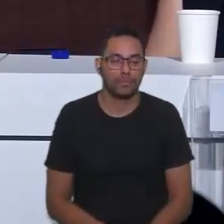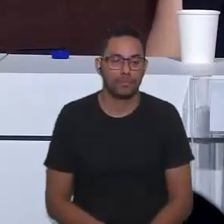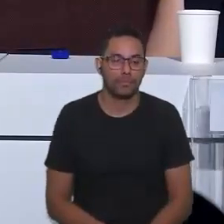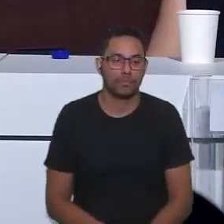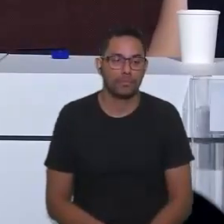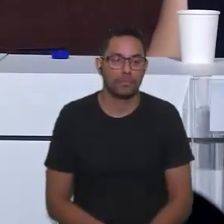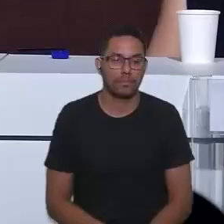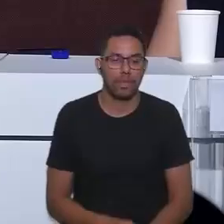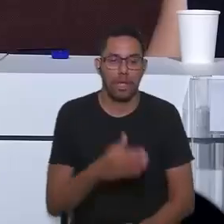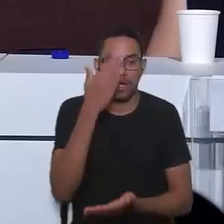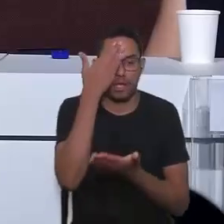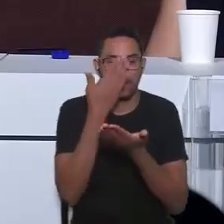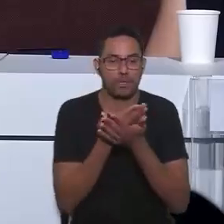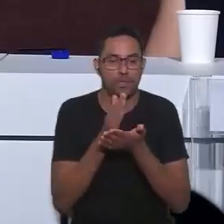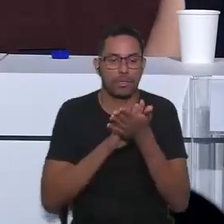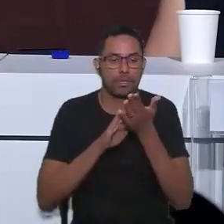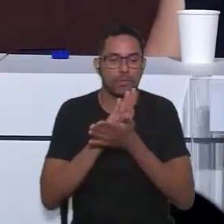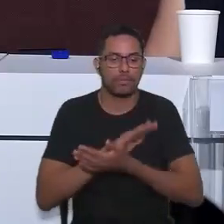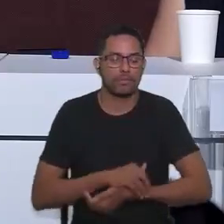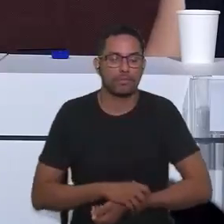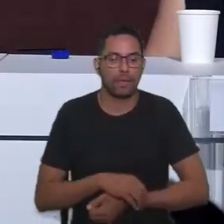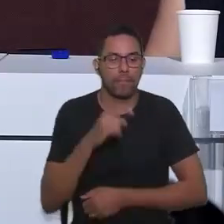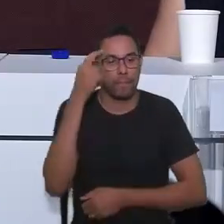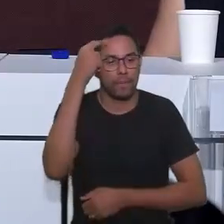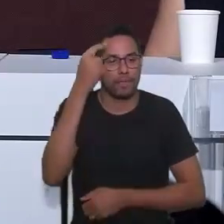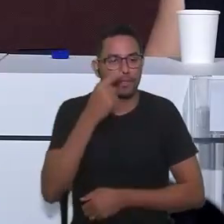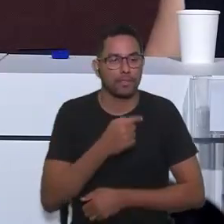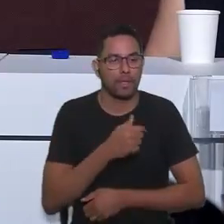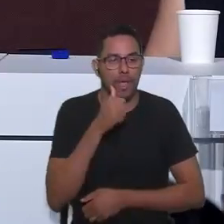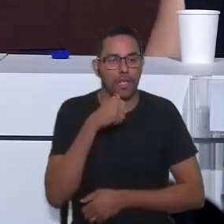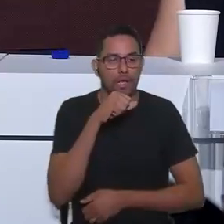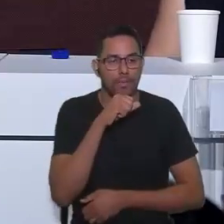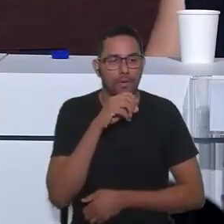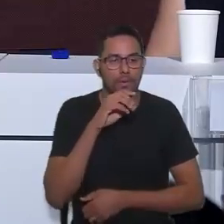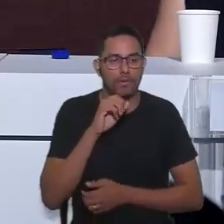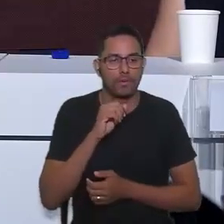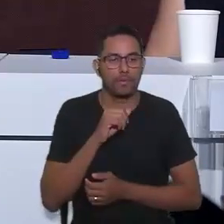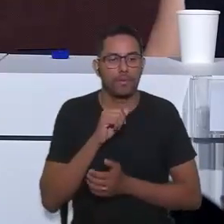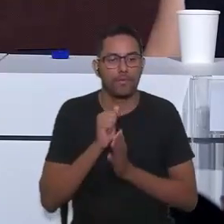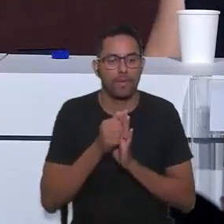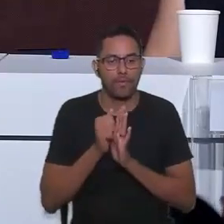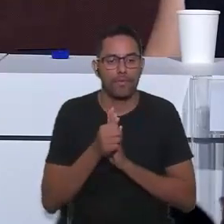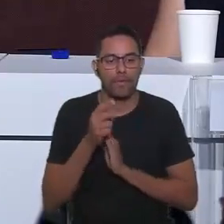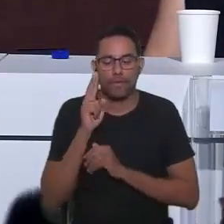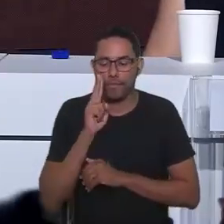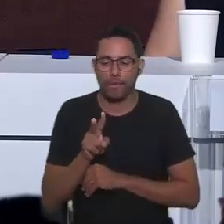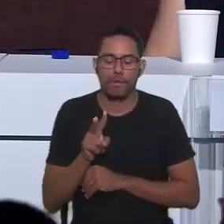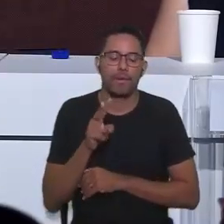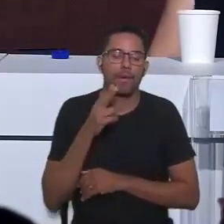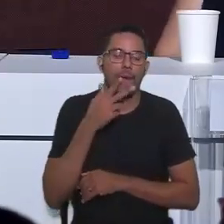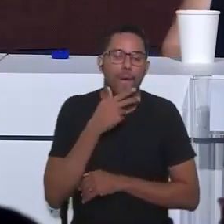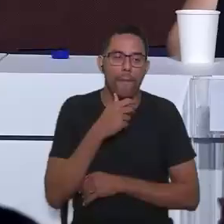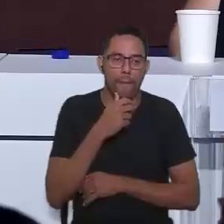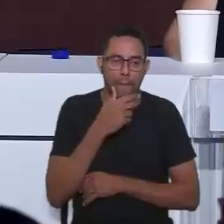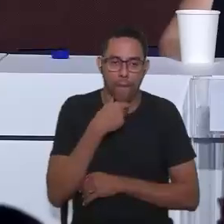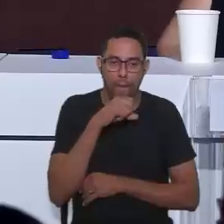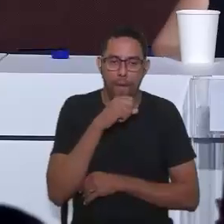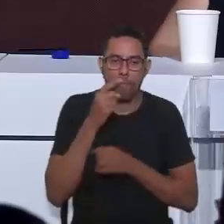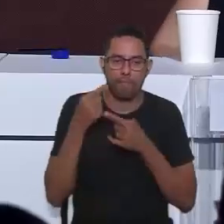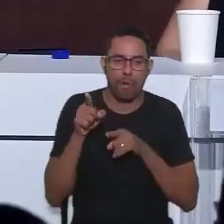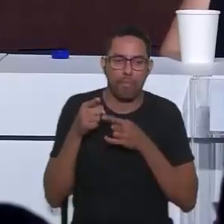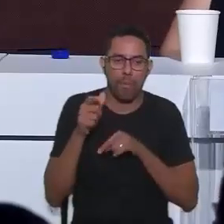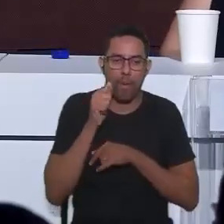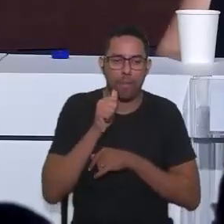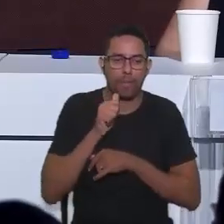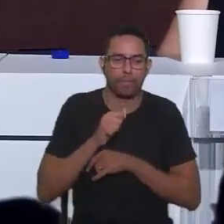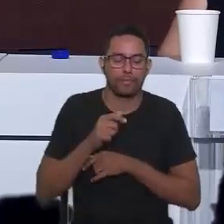assim, muito inacreditável. Fico pensando na minha mãe e todas as vezes que eu vi o meu pai aborrecendo ela,